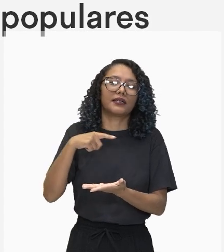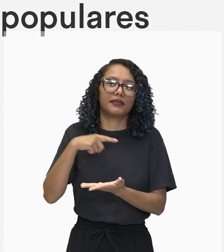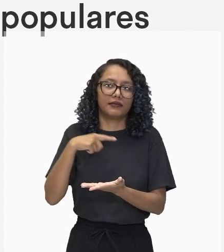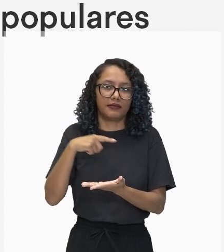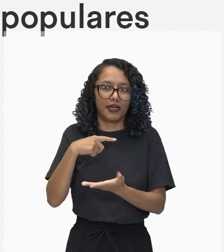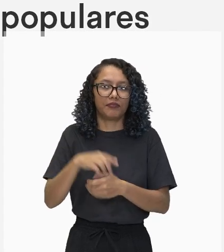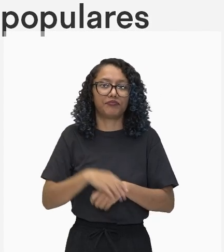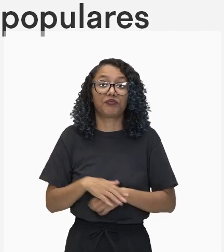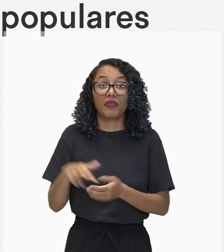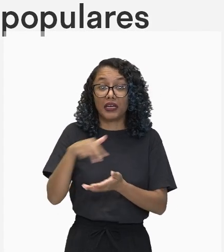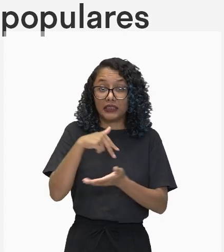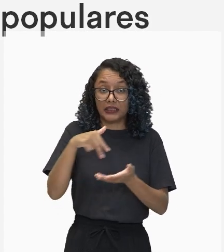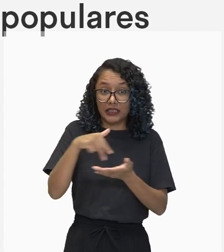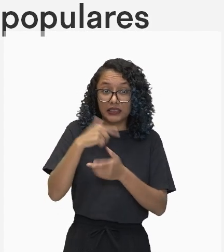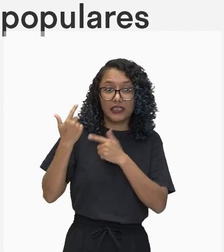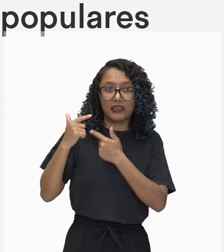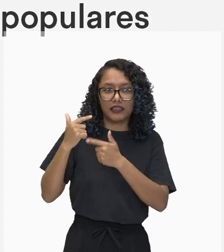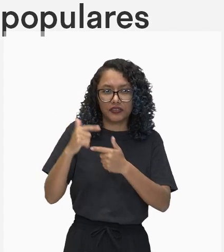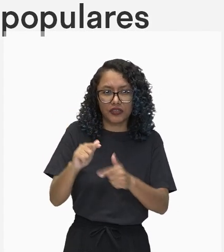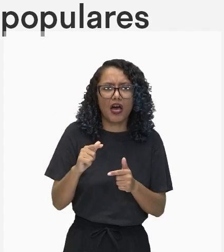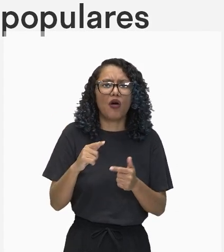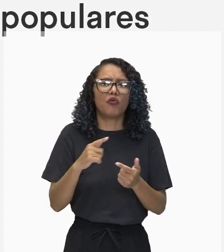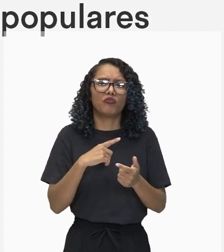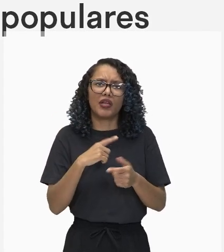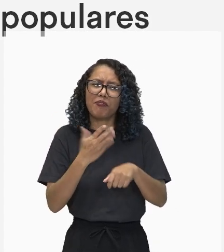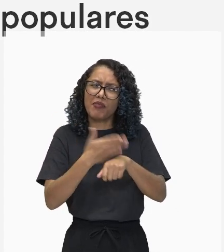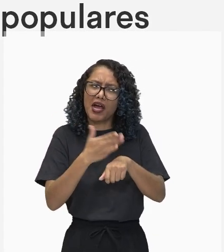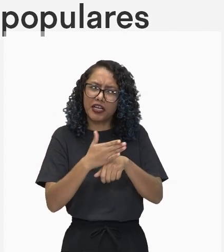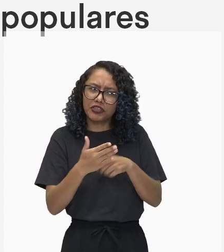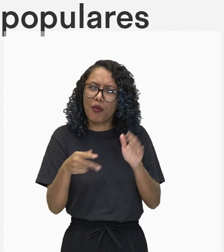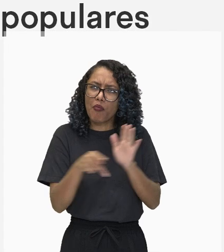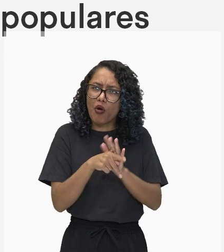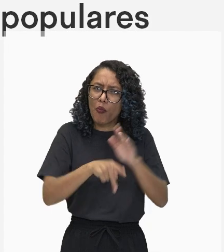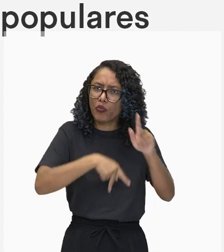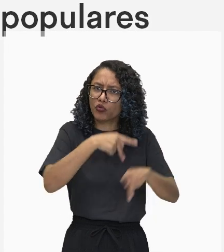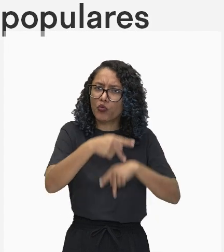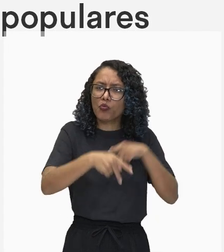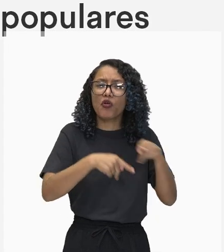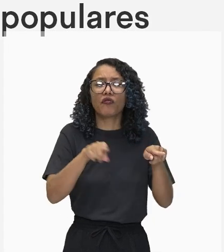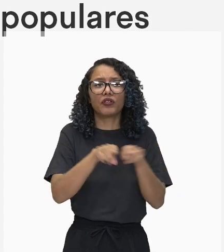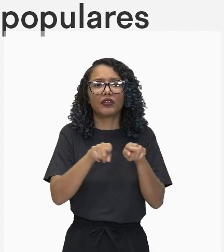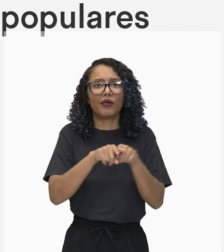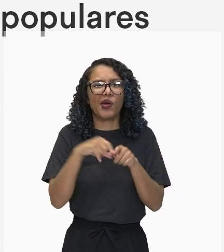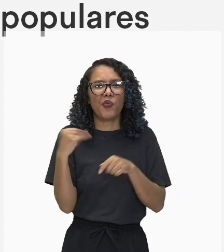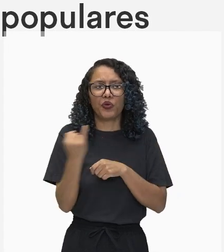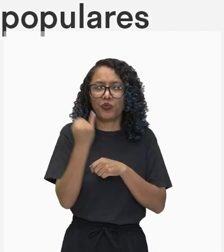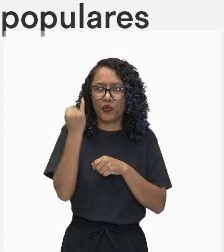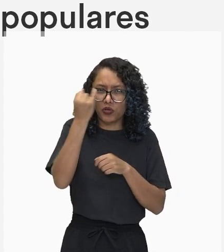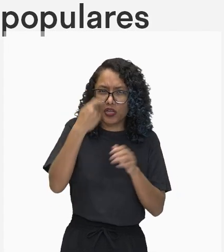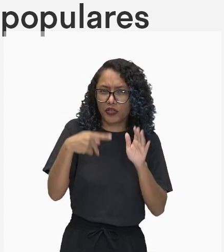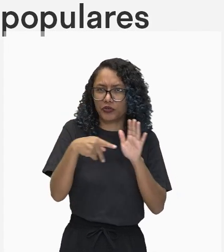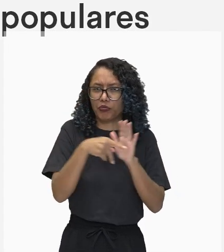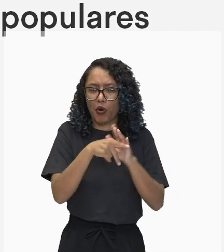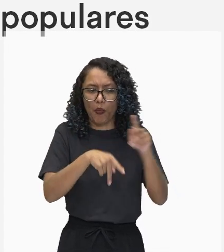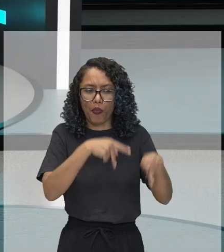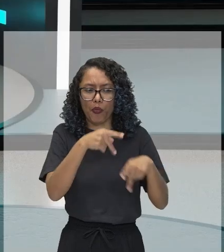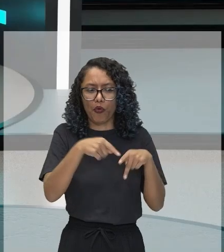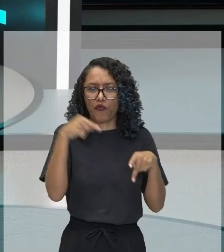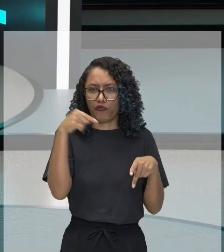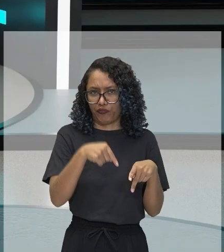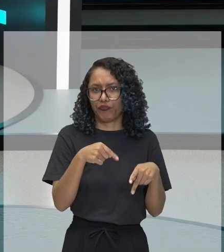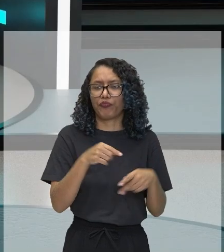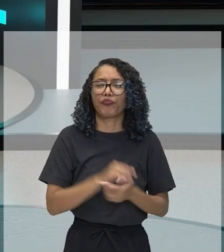carregam manifestações populares e significativas de um determinado povo. Por